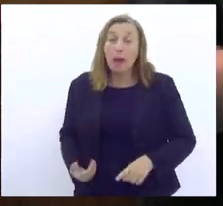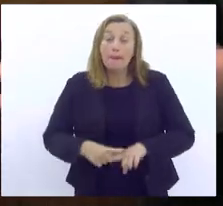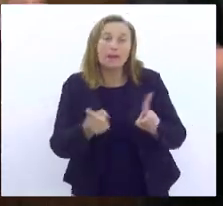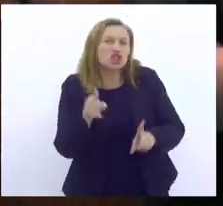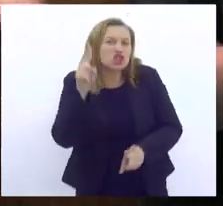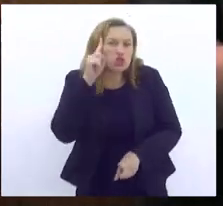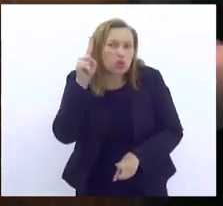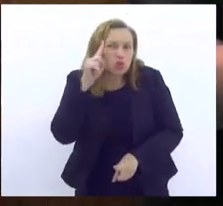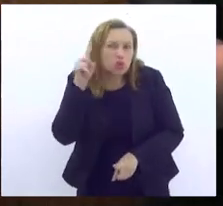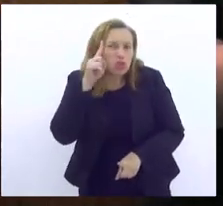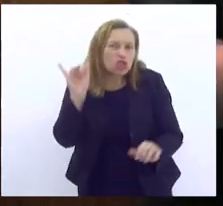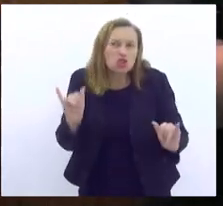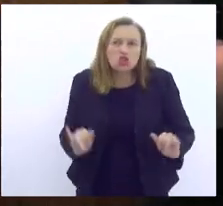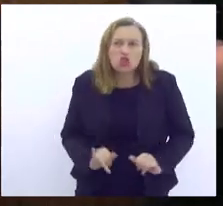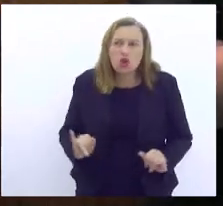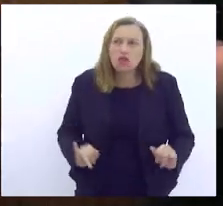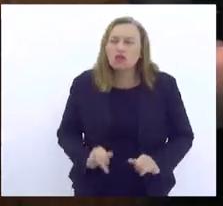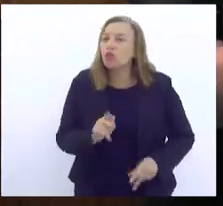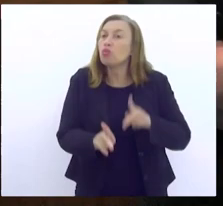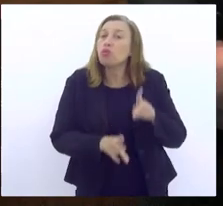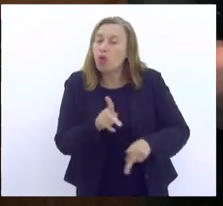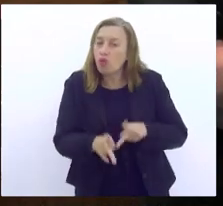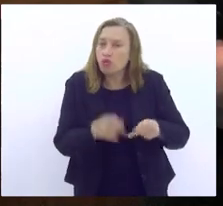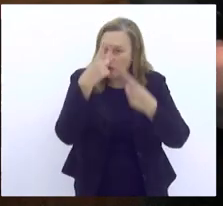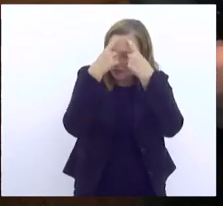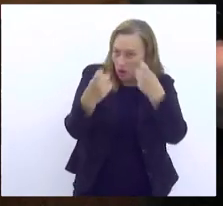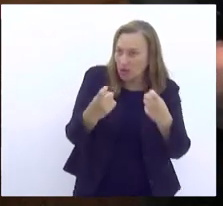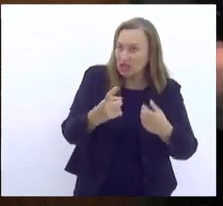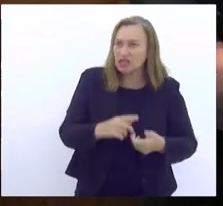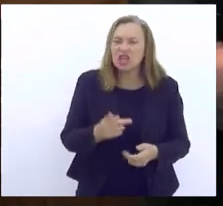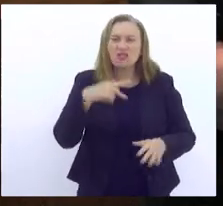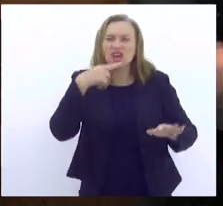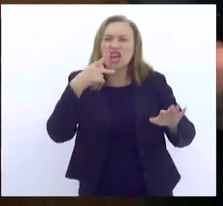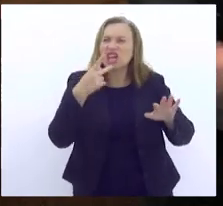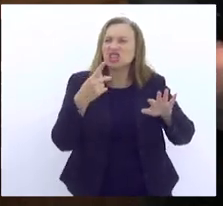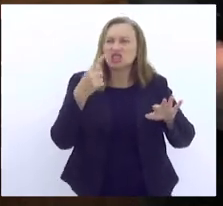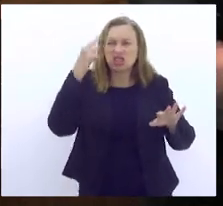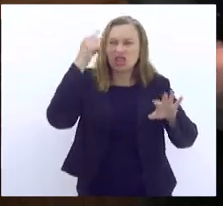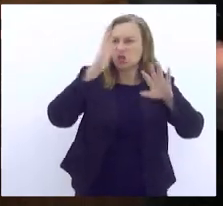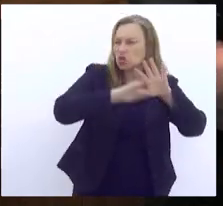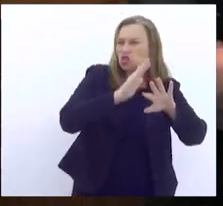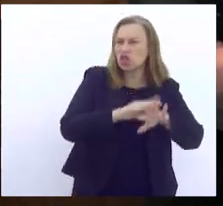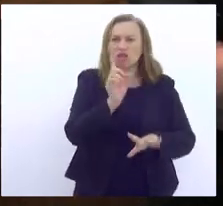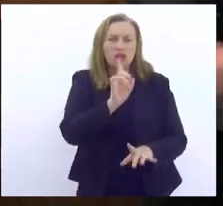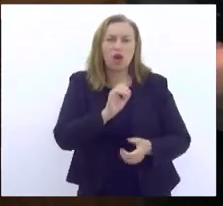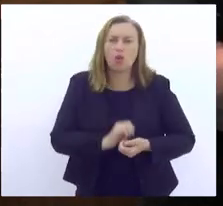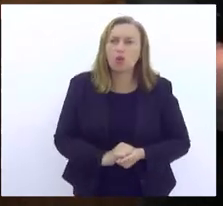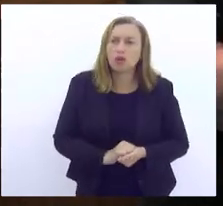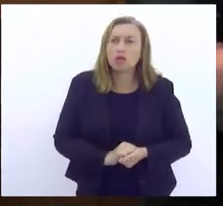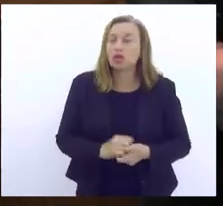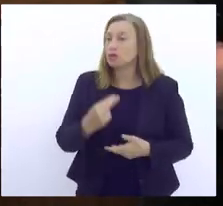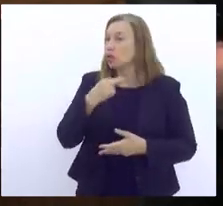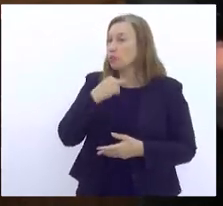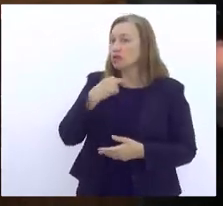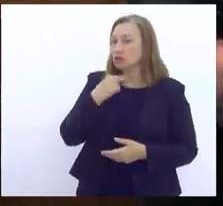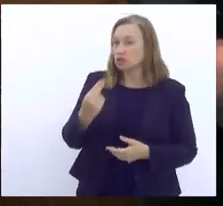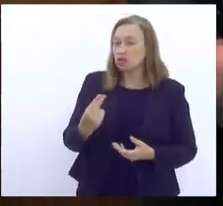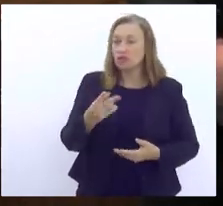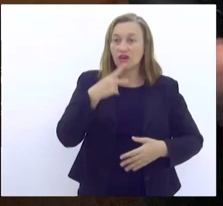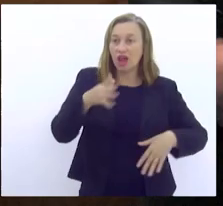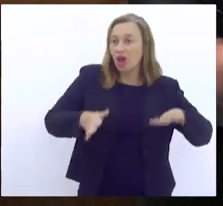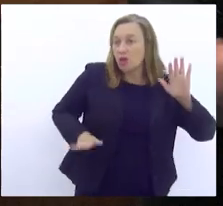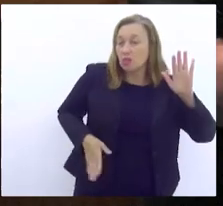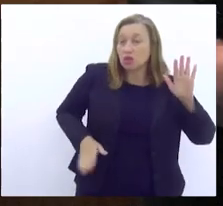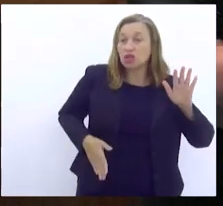carioca sofre com a violência. Nós não estamos aqui para falar de ideologia política. Também não podemos tratar os vagabundos